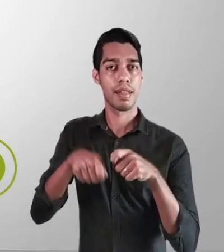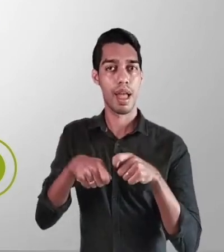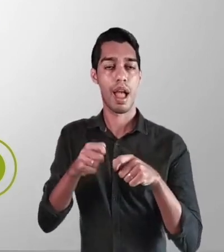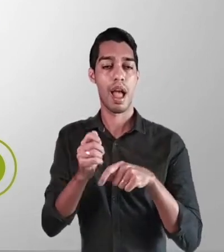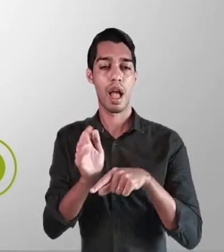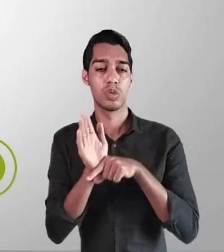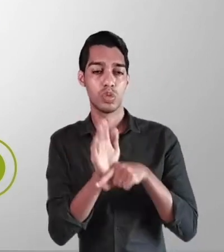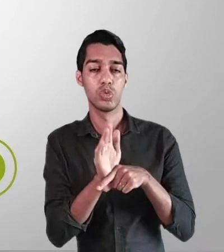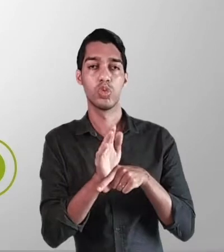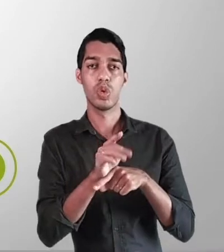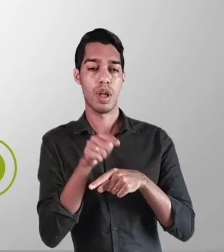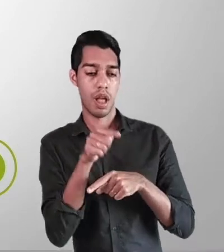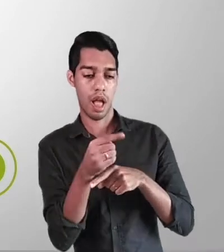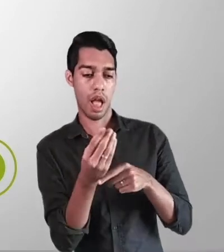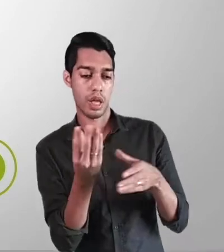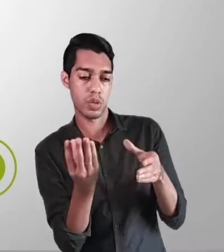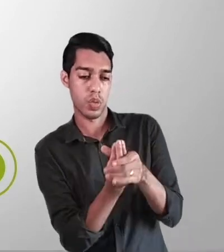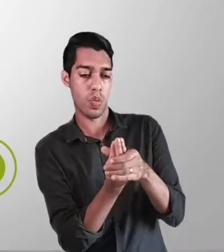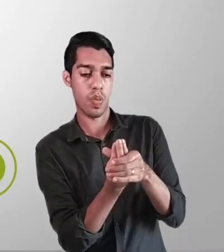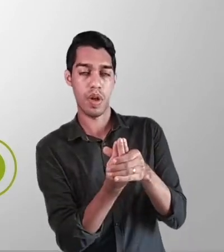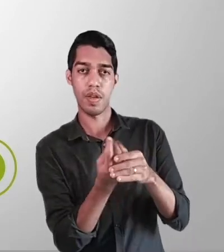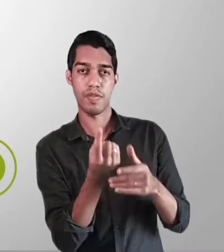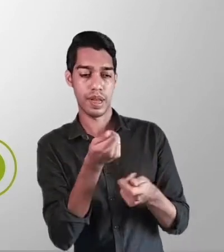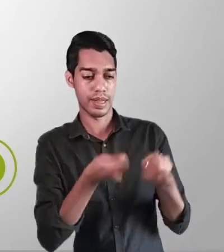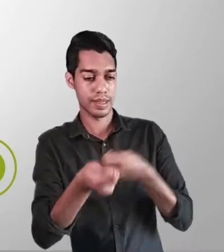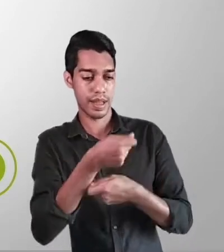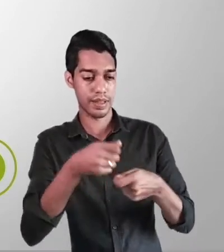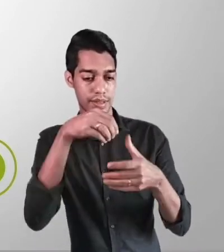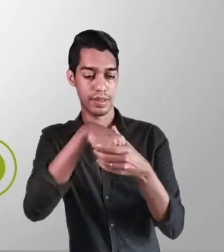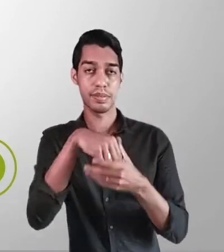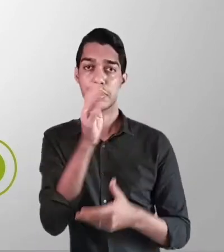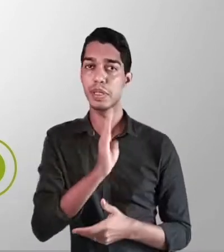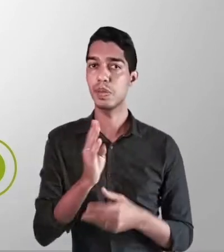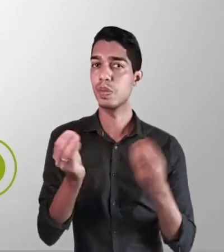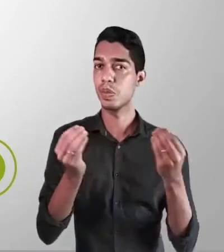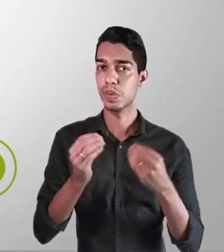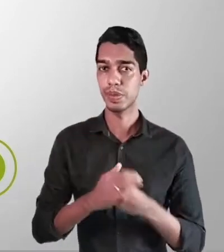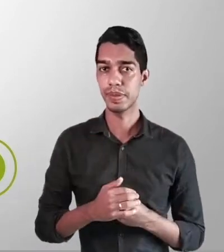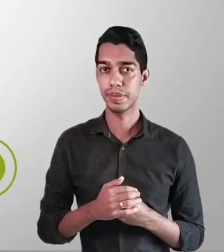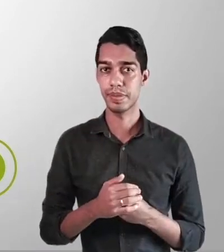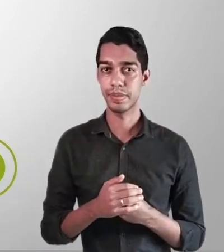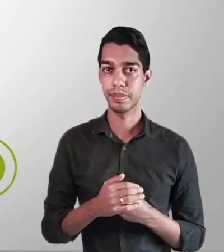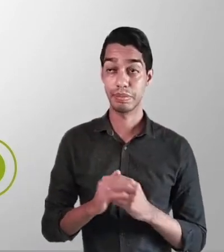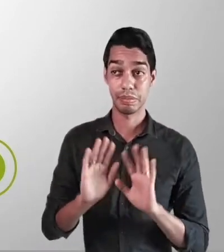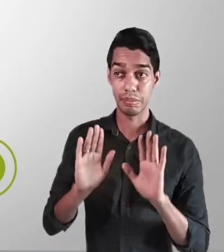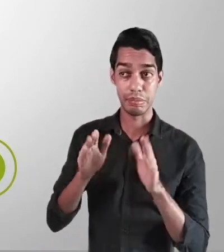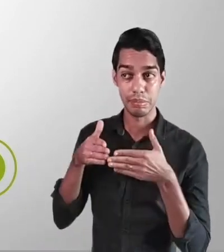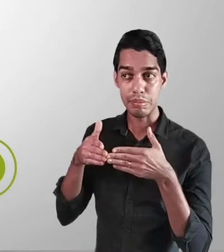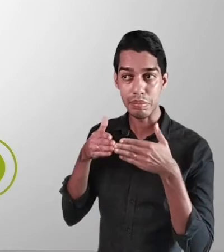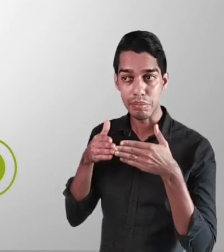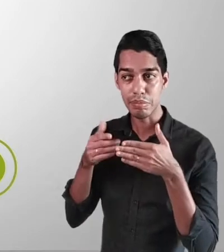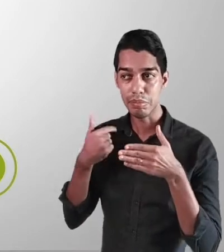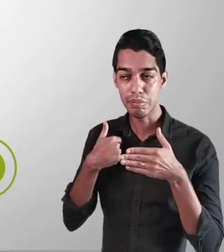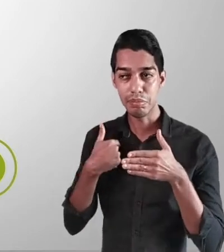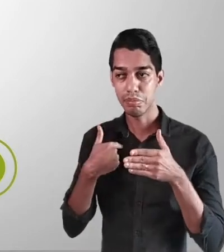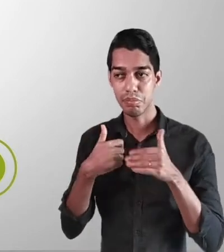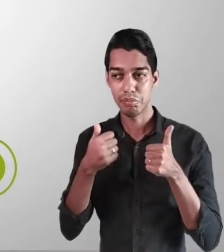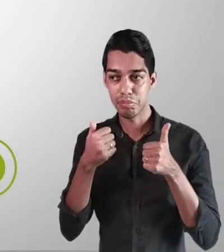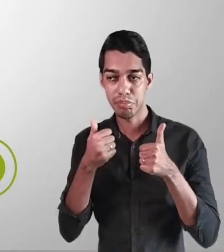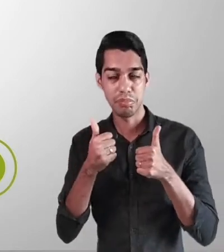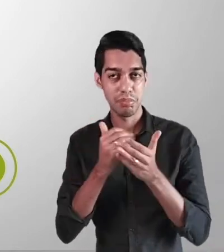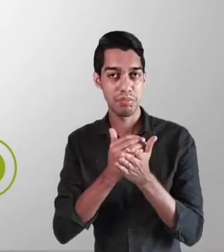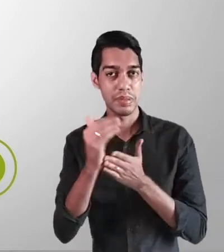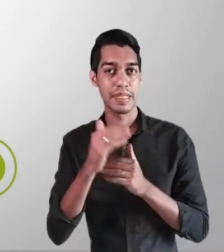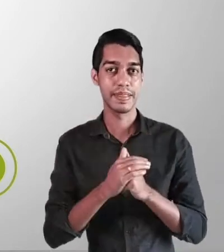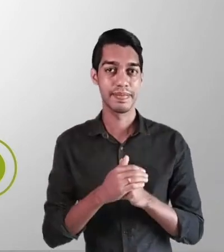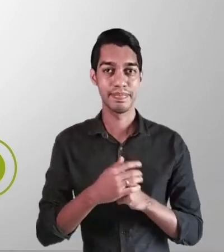processo de inclusão financeira no Brasil? Bom, se o Isaac me permitir, eu posso começar. Queria